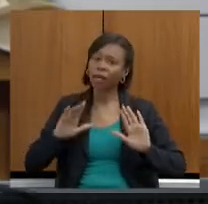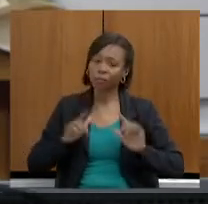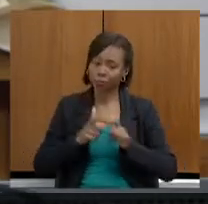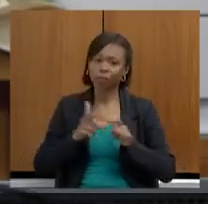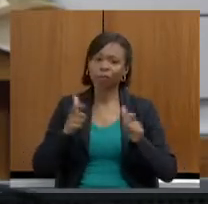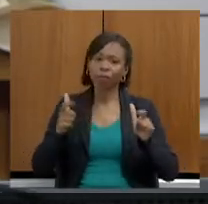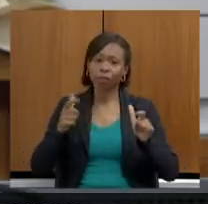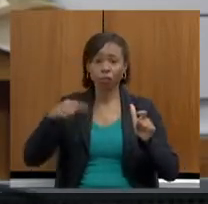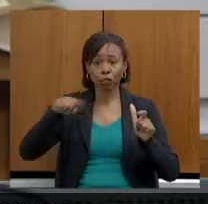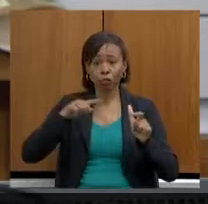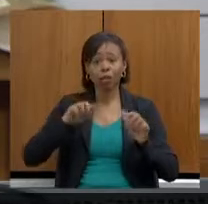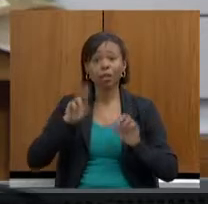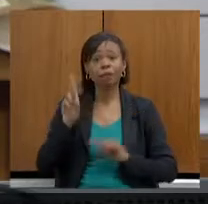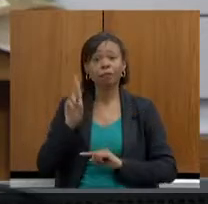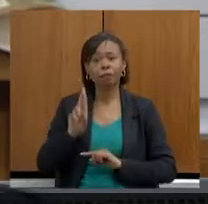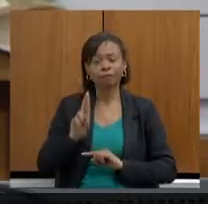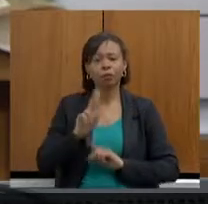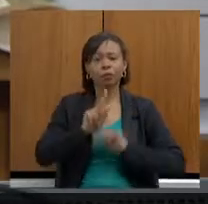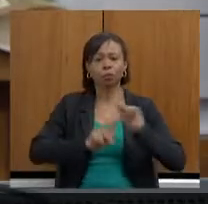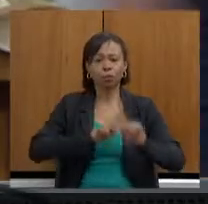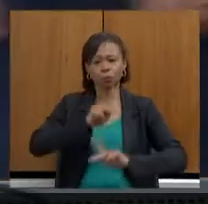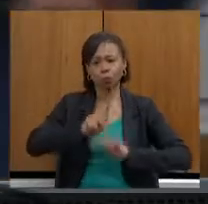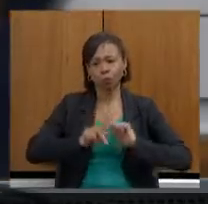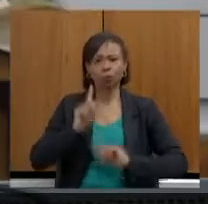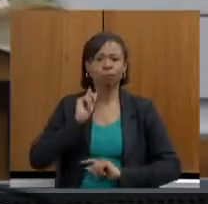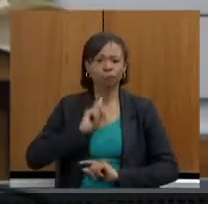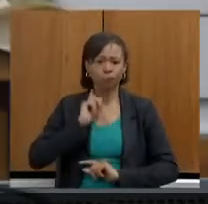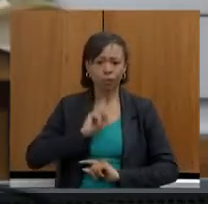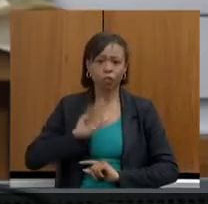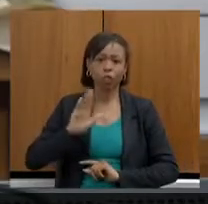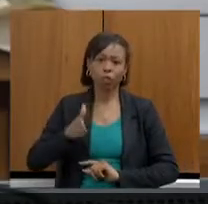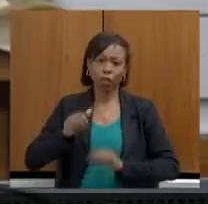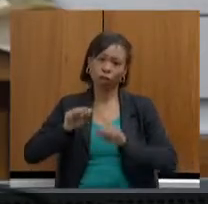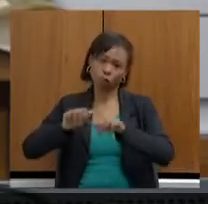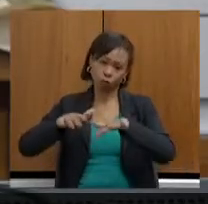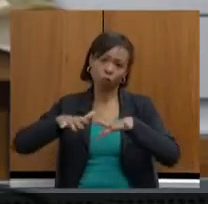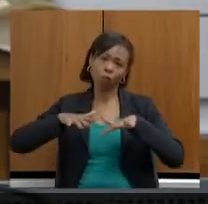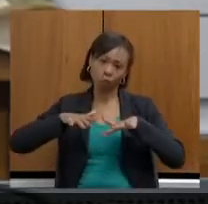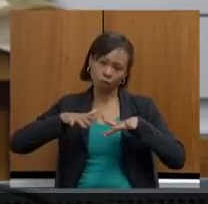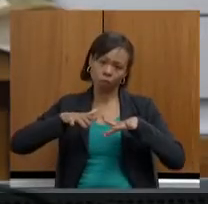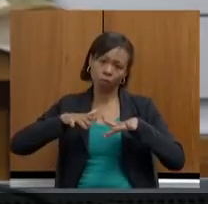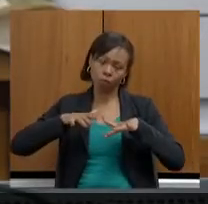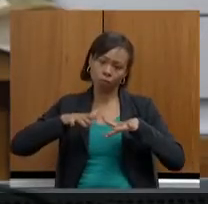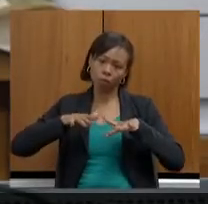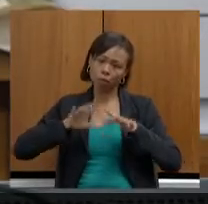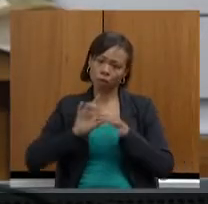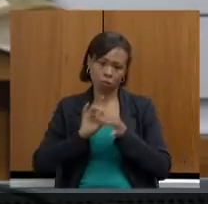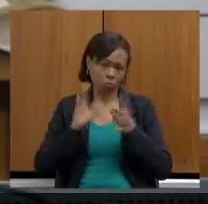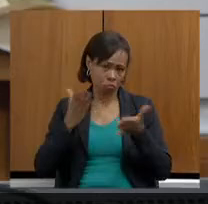representamos a população de Minas e isso foi decidido no plenário 1